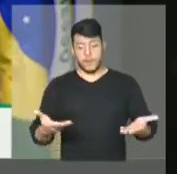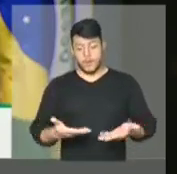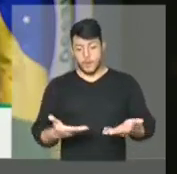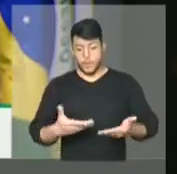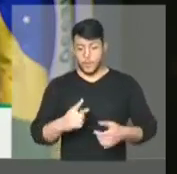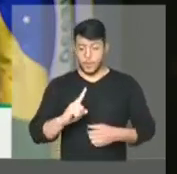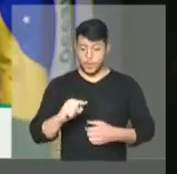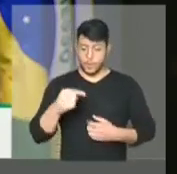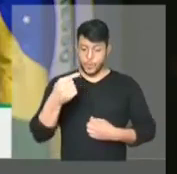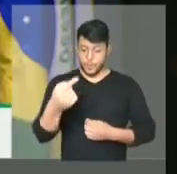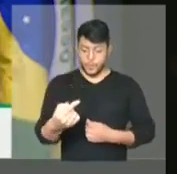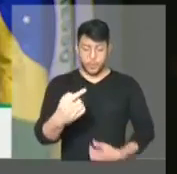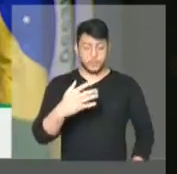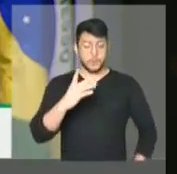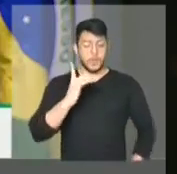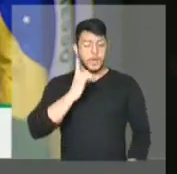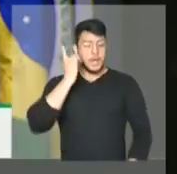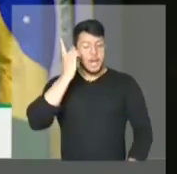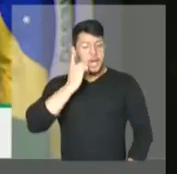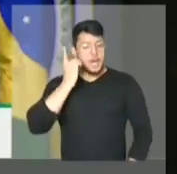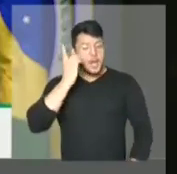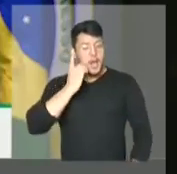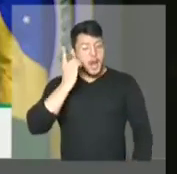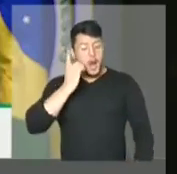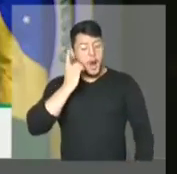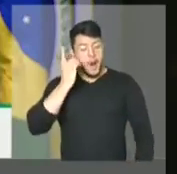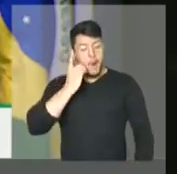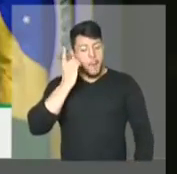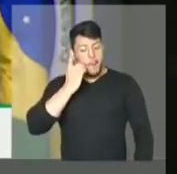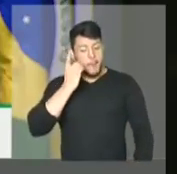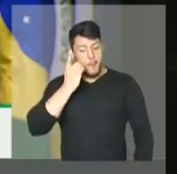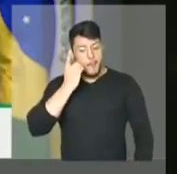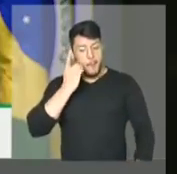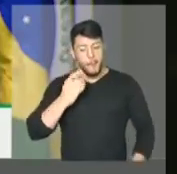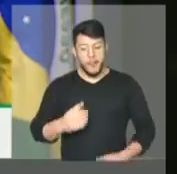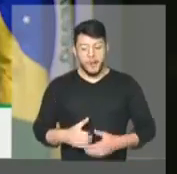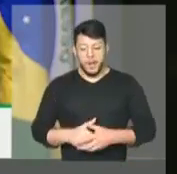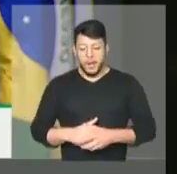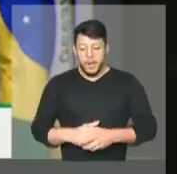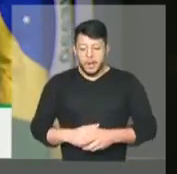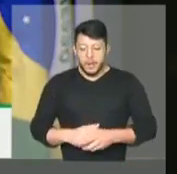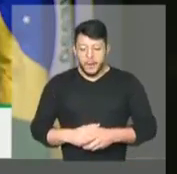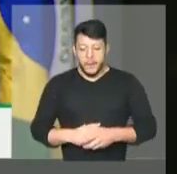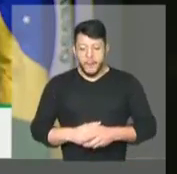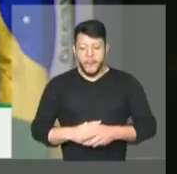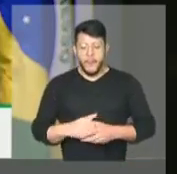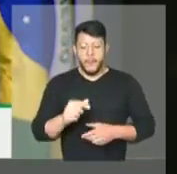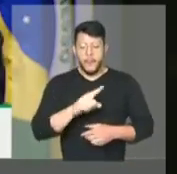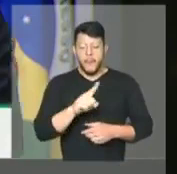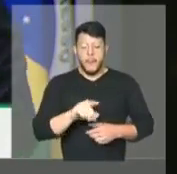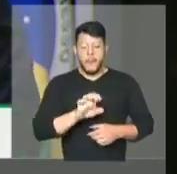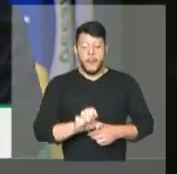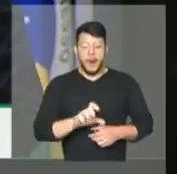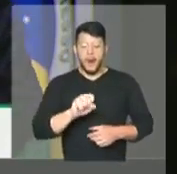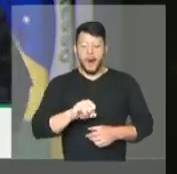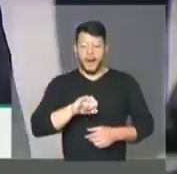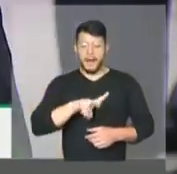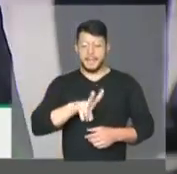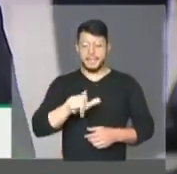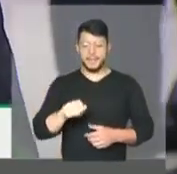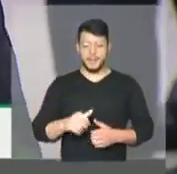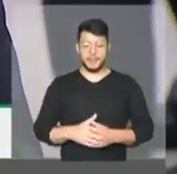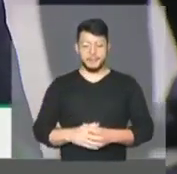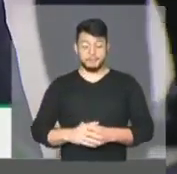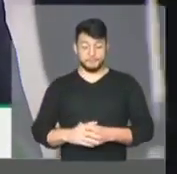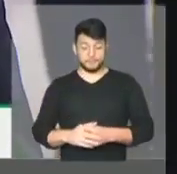nobre companheiro, amigo e correligionário deputado Zé Silva.